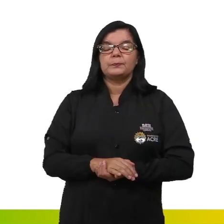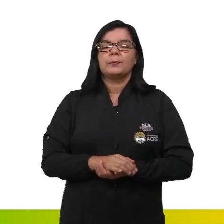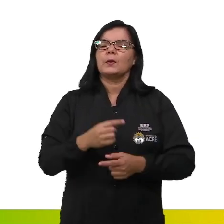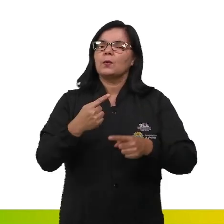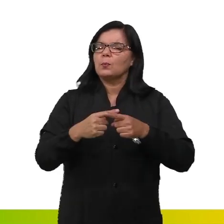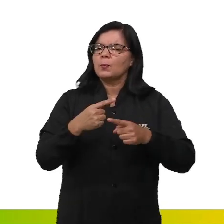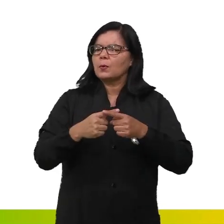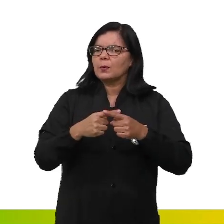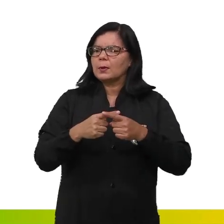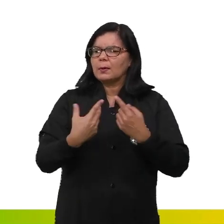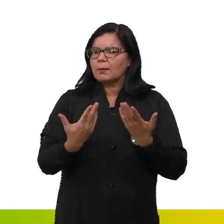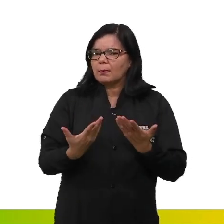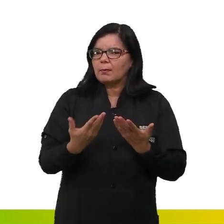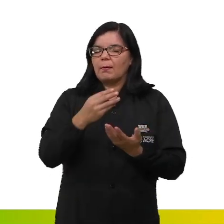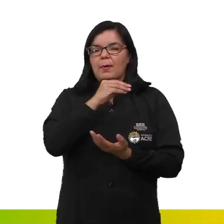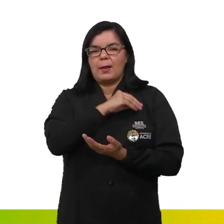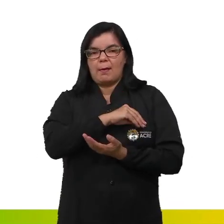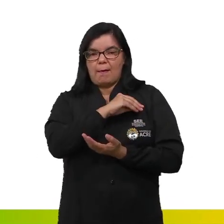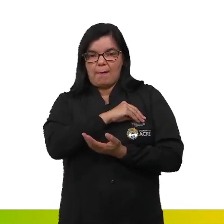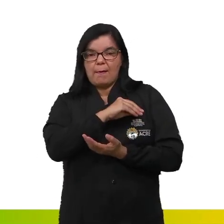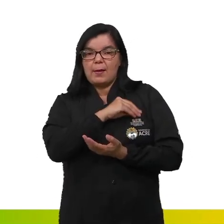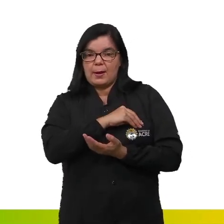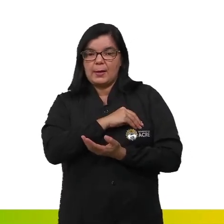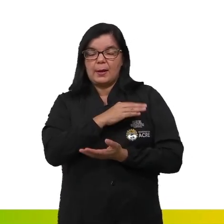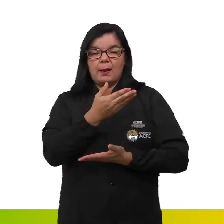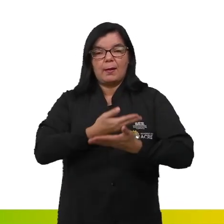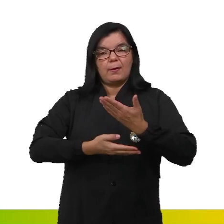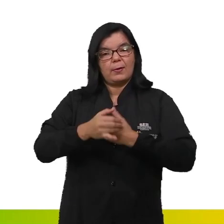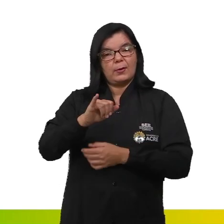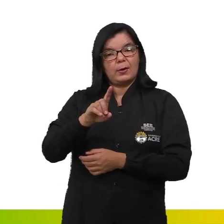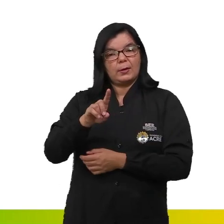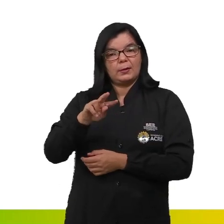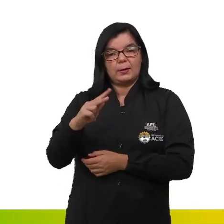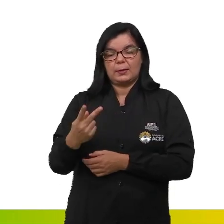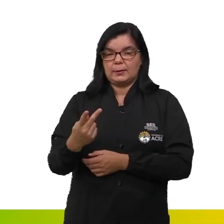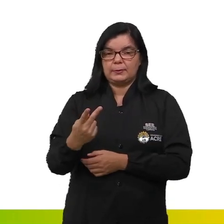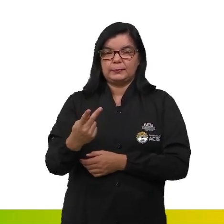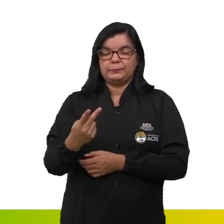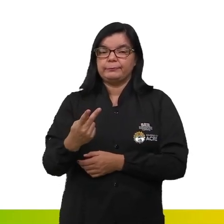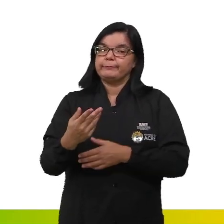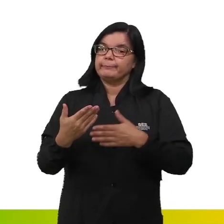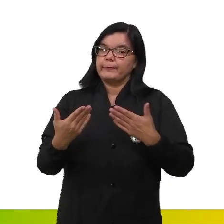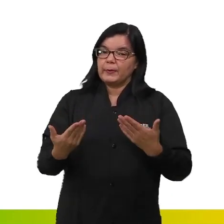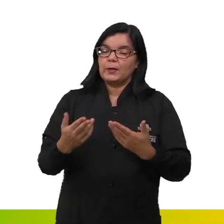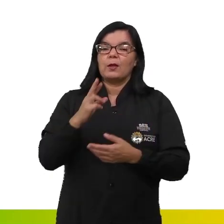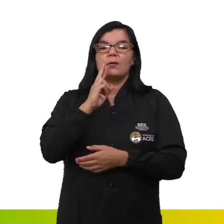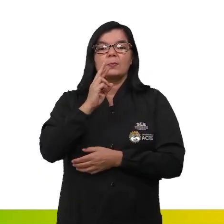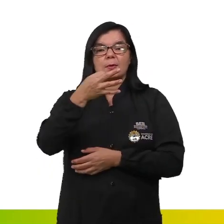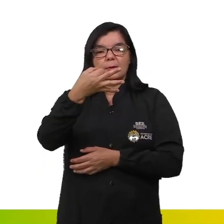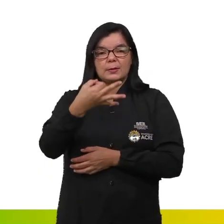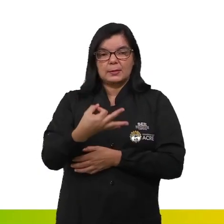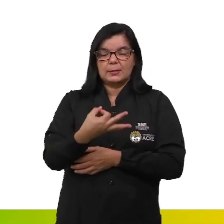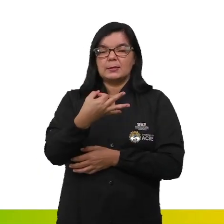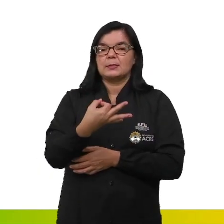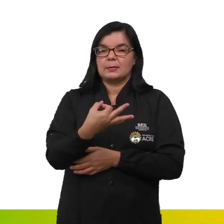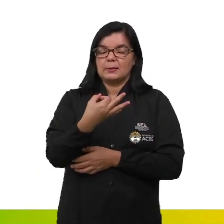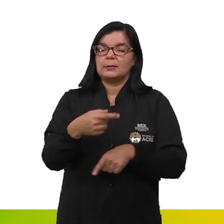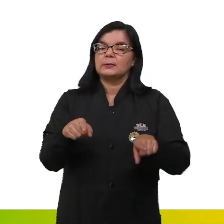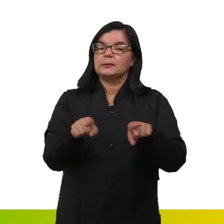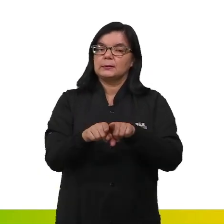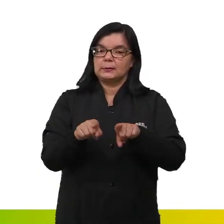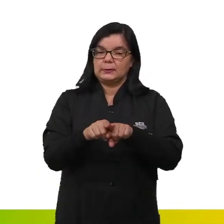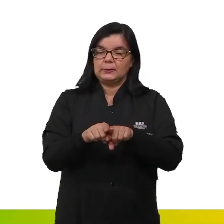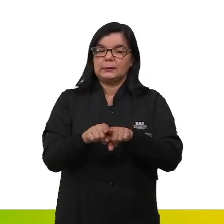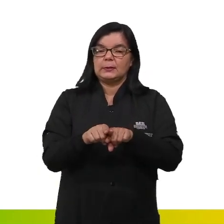que a gente pode descartar? A renda per capita em relação ao IDH. Então, está